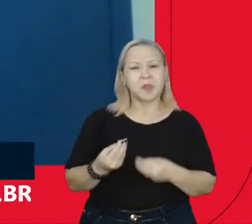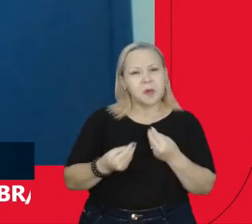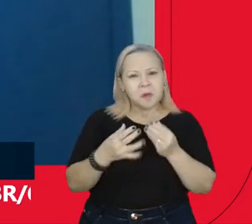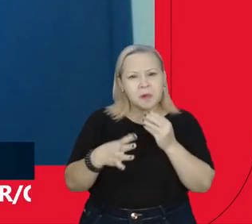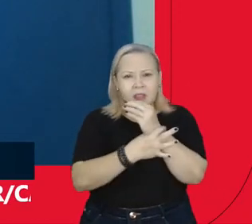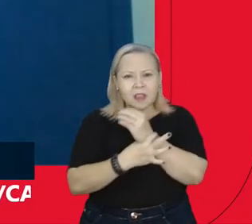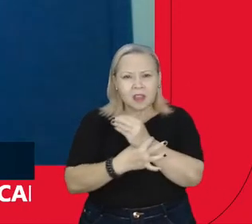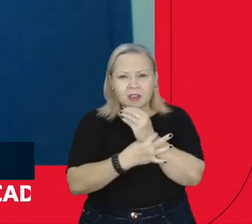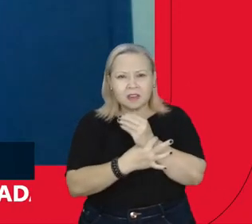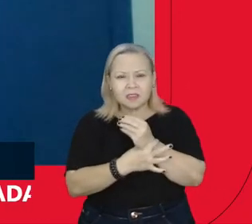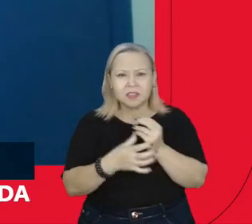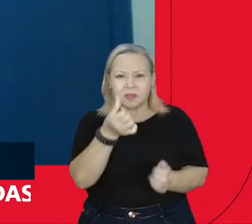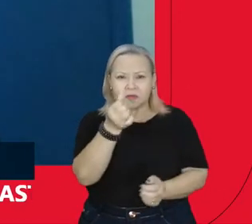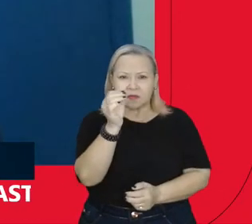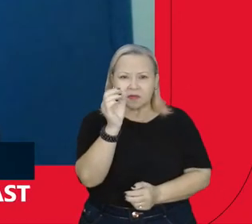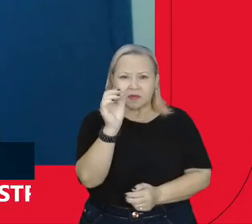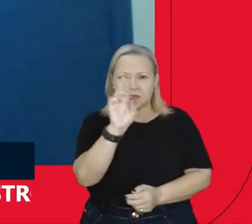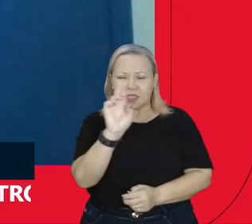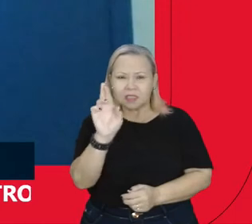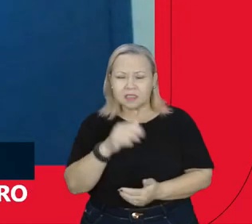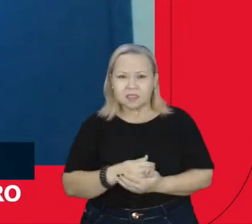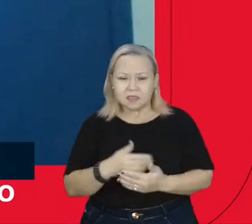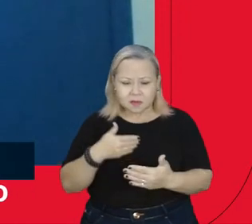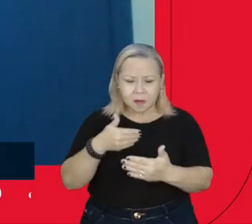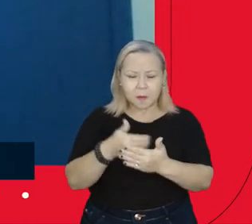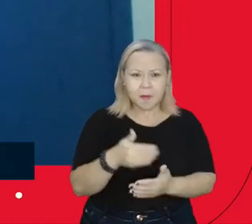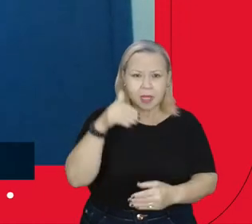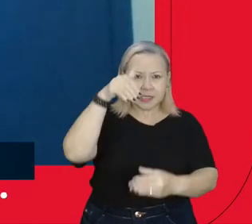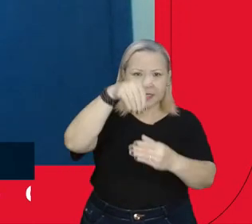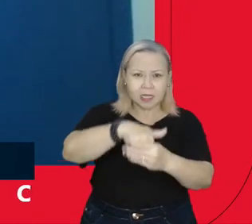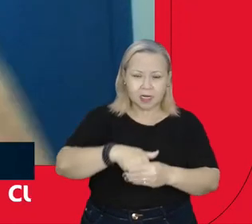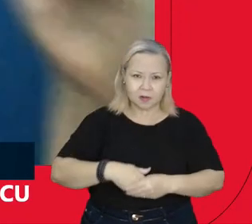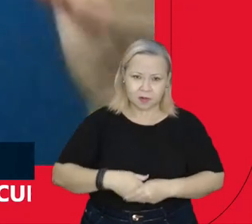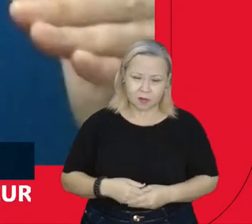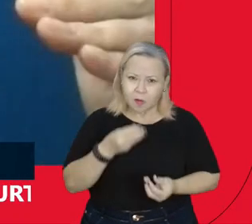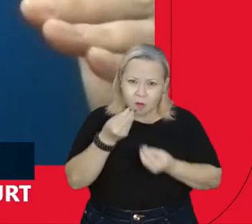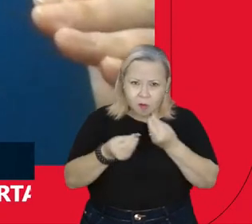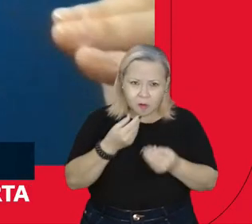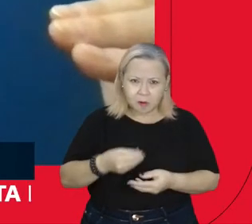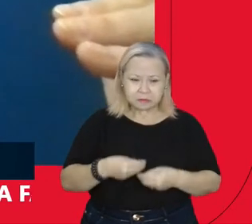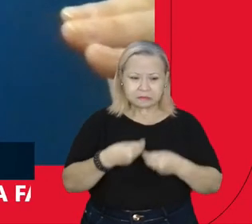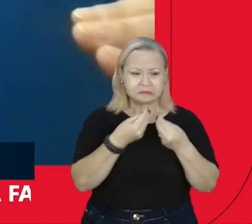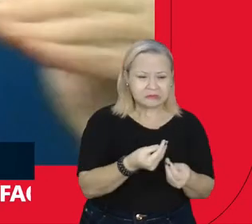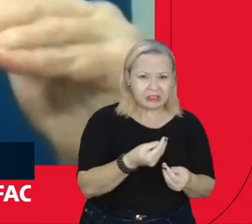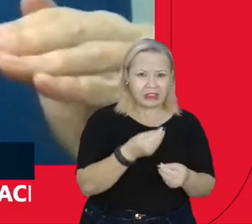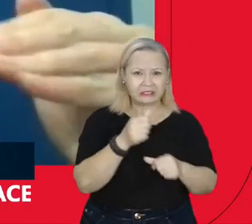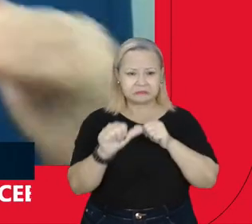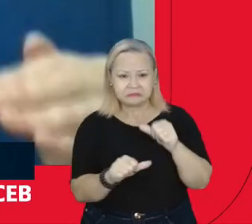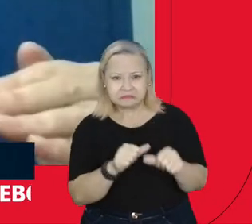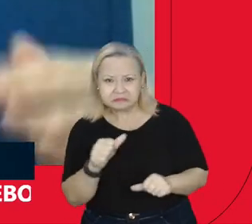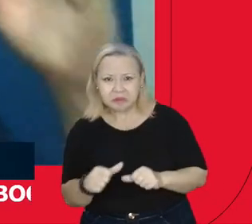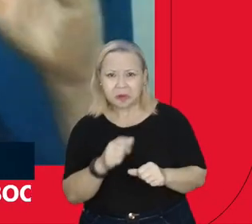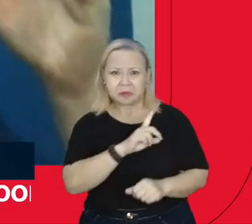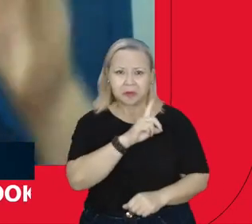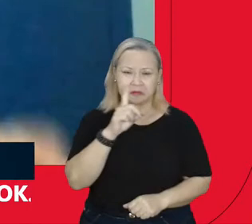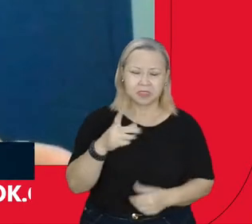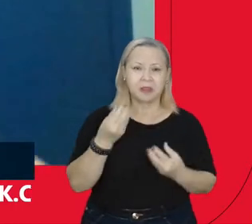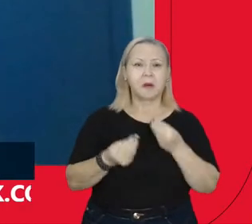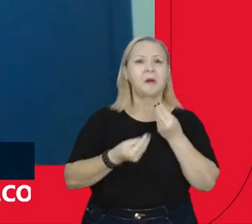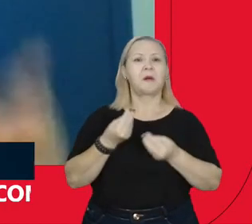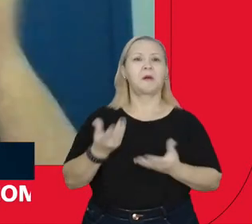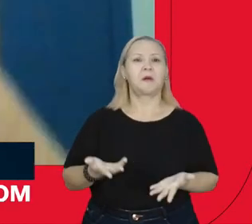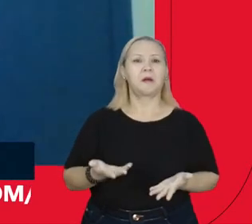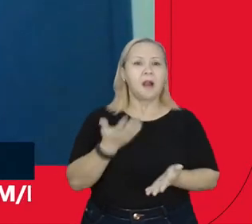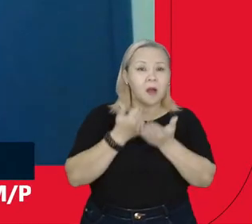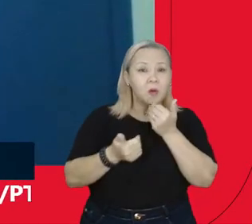véspera das eleições. Gente, não pode ser assim, dá o valor, tira, muda a data. Isso,